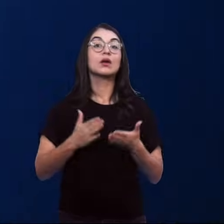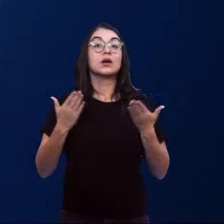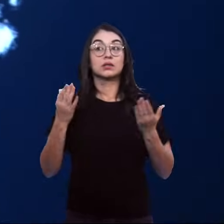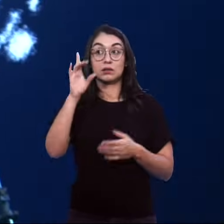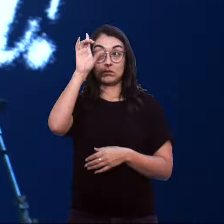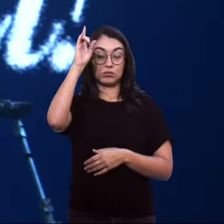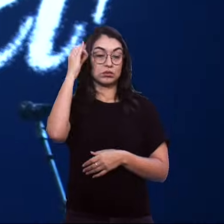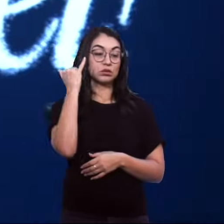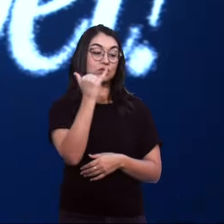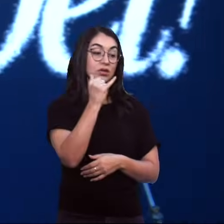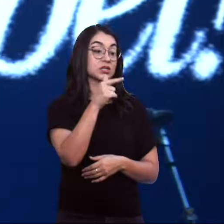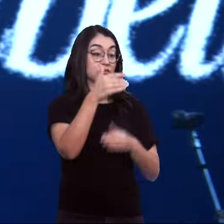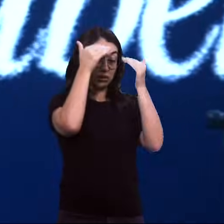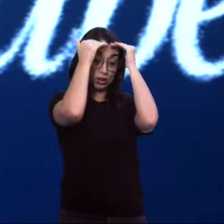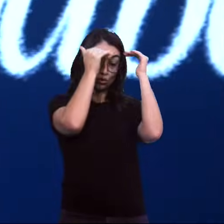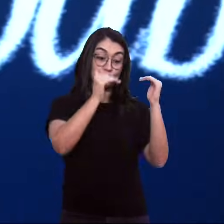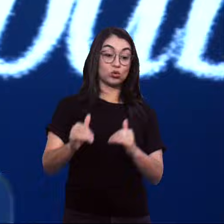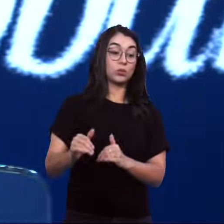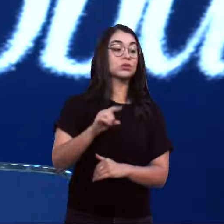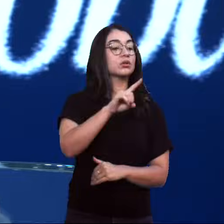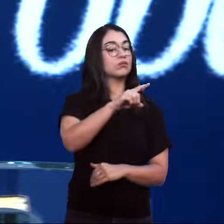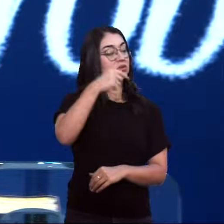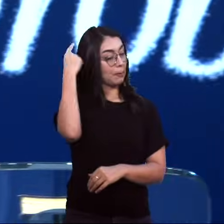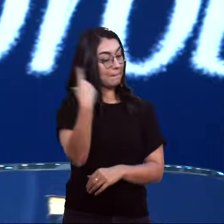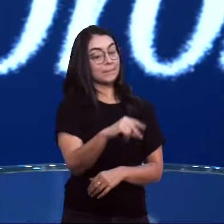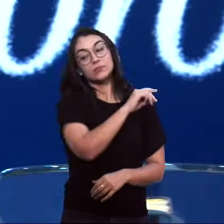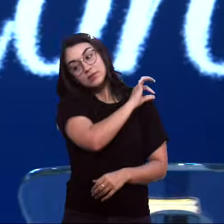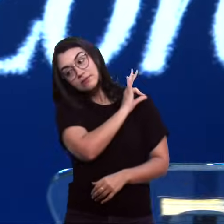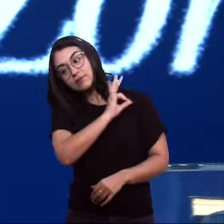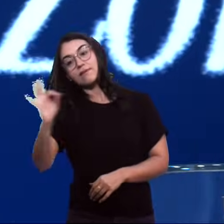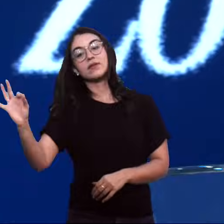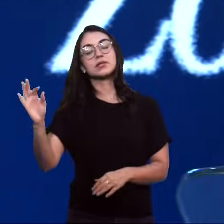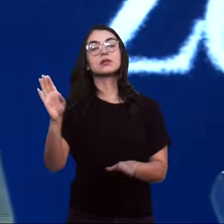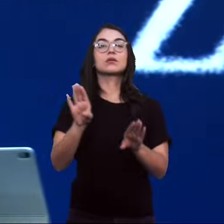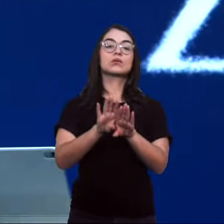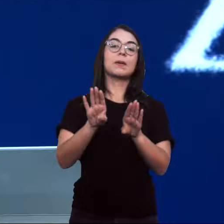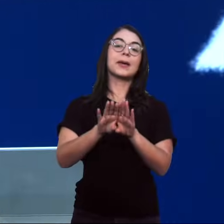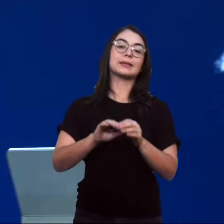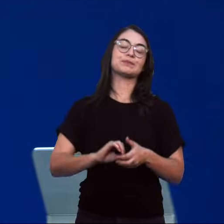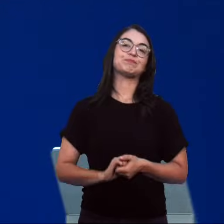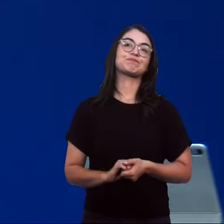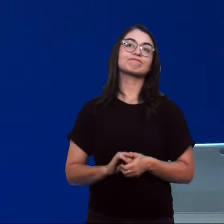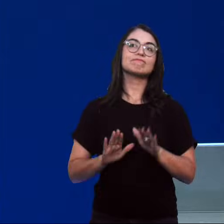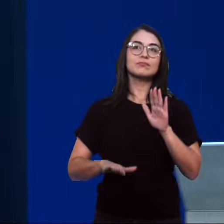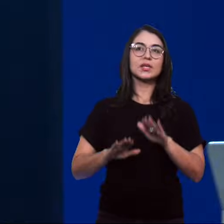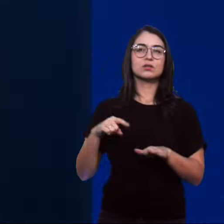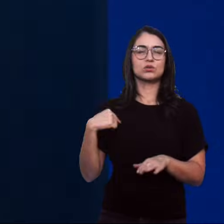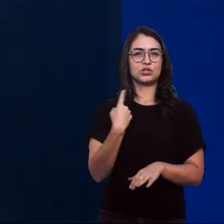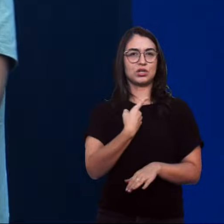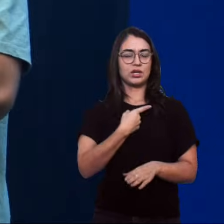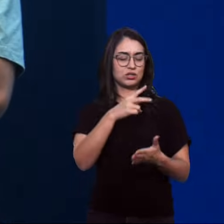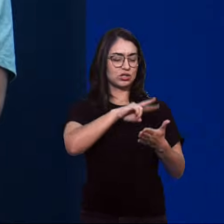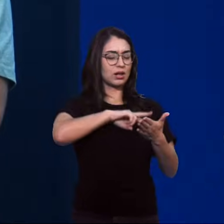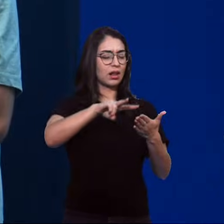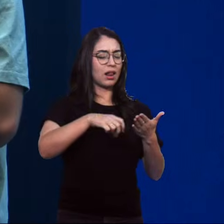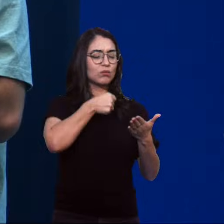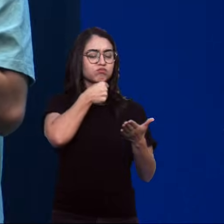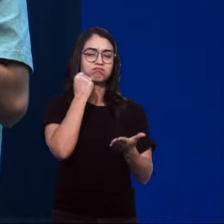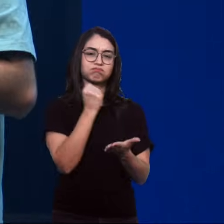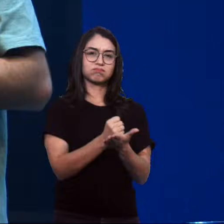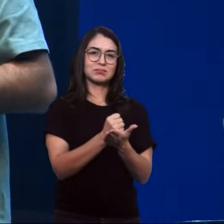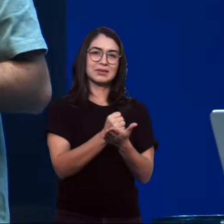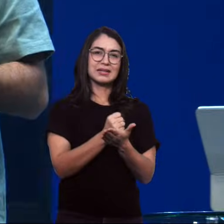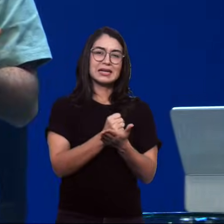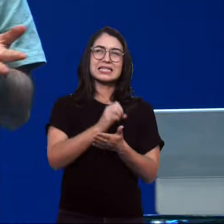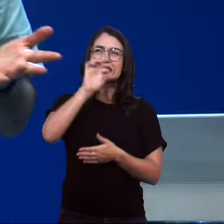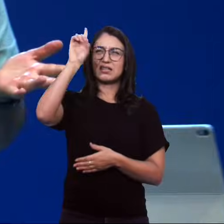as consequências e o castigo pelo pecado de vocês. E às vezes quando a gente lê o Antigo Testamento, parece que Deus era